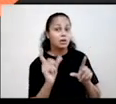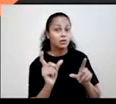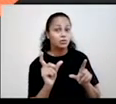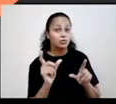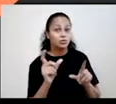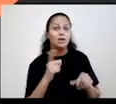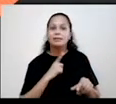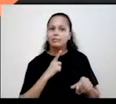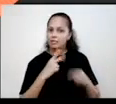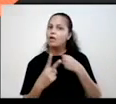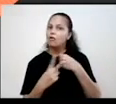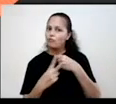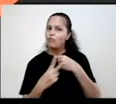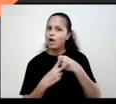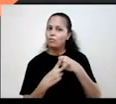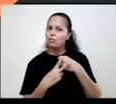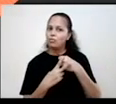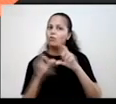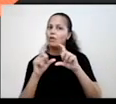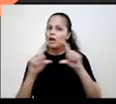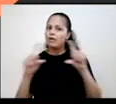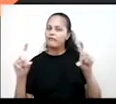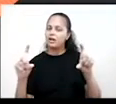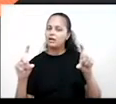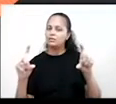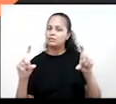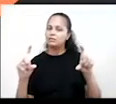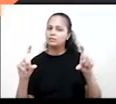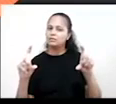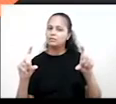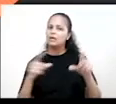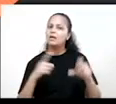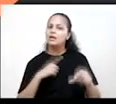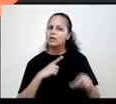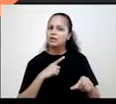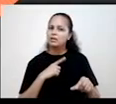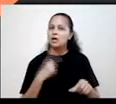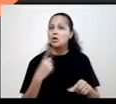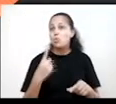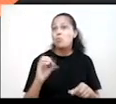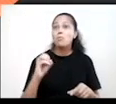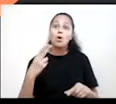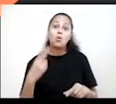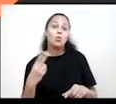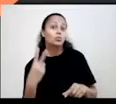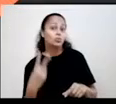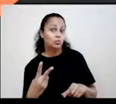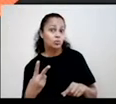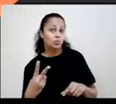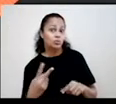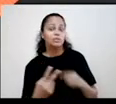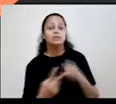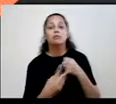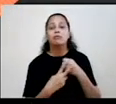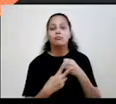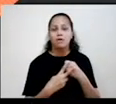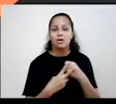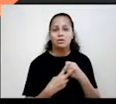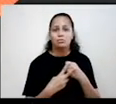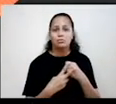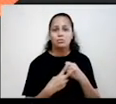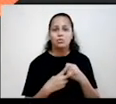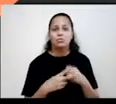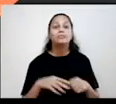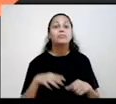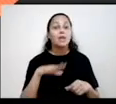que ele tenha pelo menos um verbo ali dentro, né? Que ele tenha orações, uma oração ou várias orações. Então é essa a área